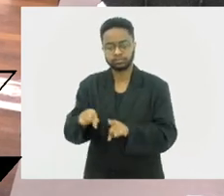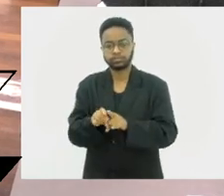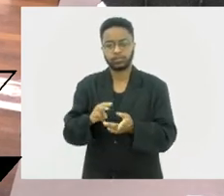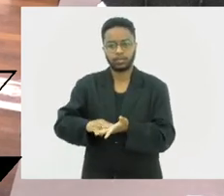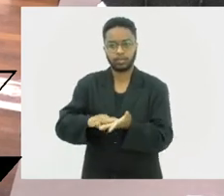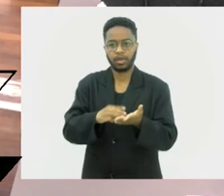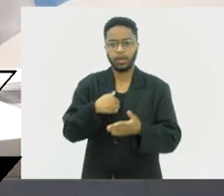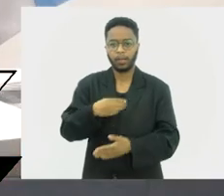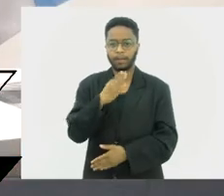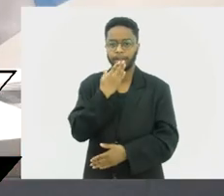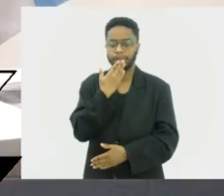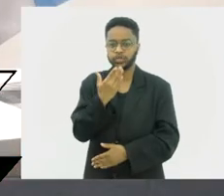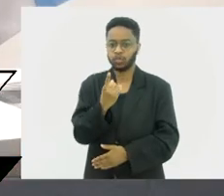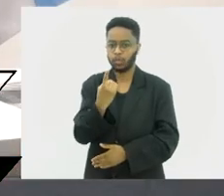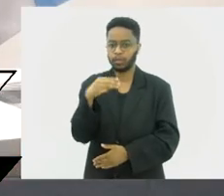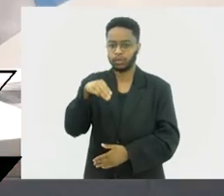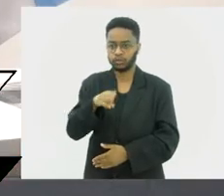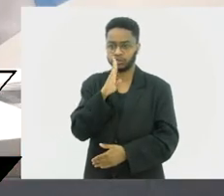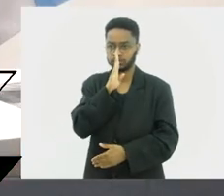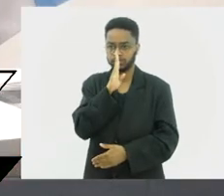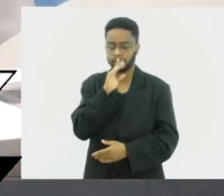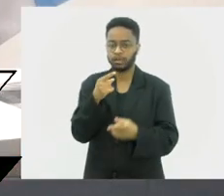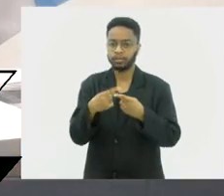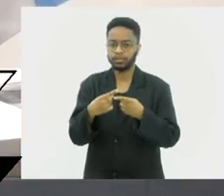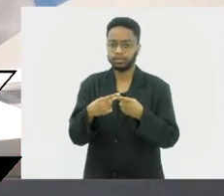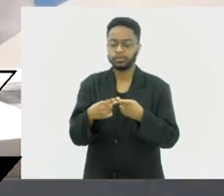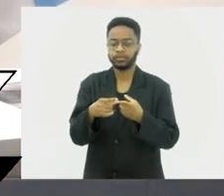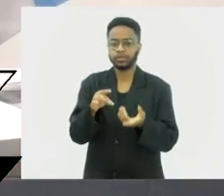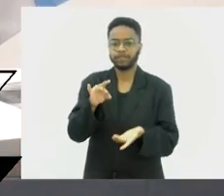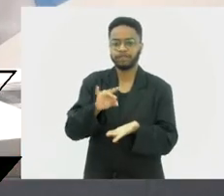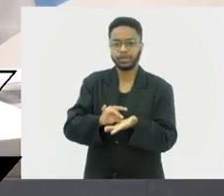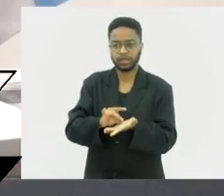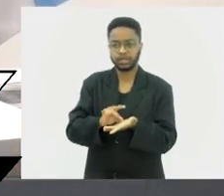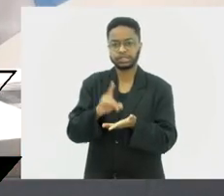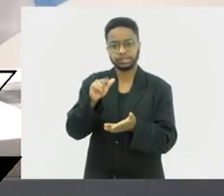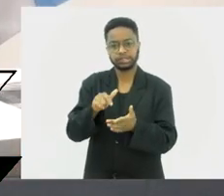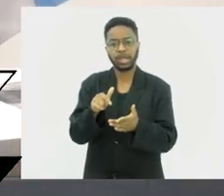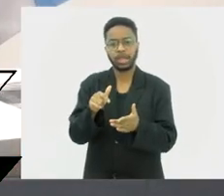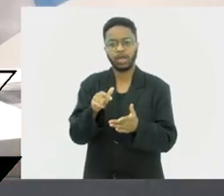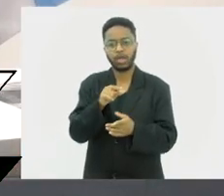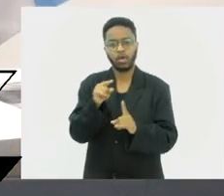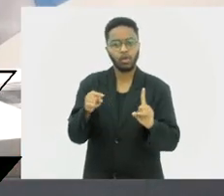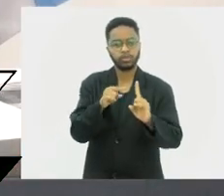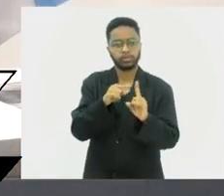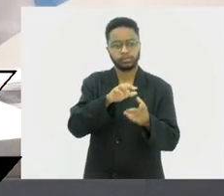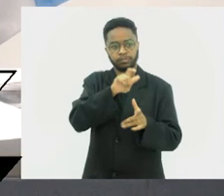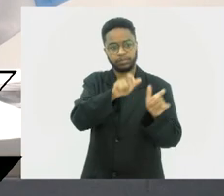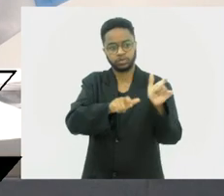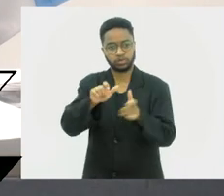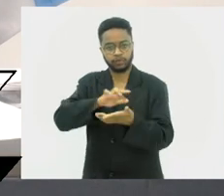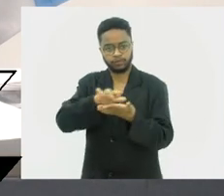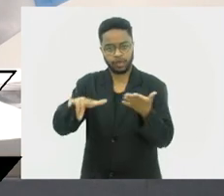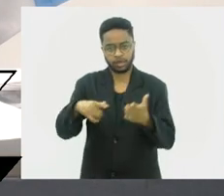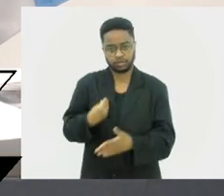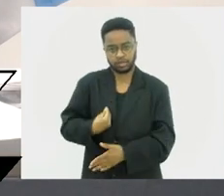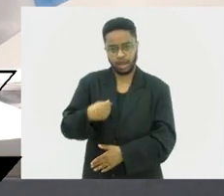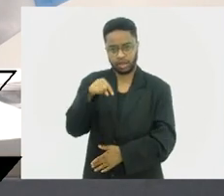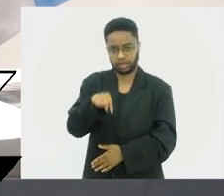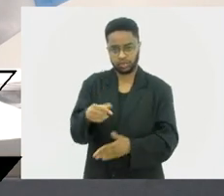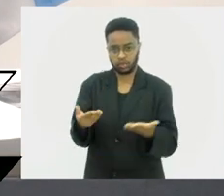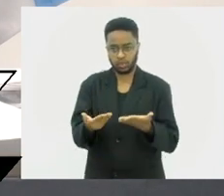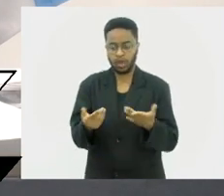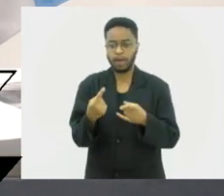pedir um minuto de silêncio, que, na verdade, foi iniciativa de muitos que aqui estão presentes hoje, porque